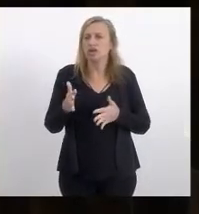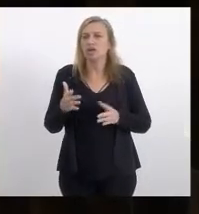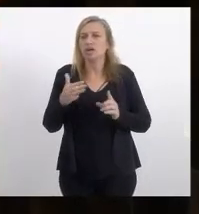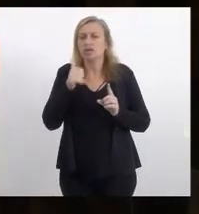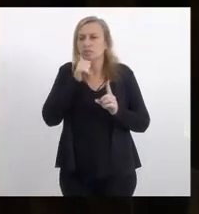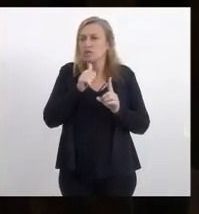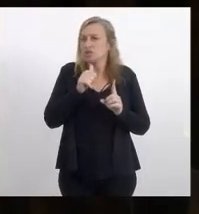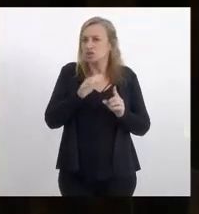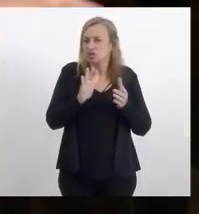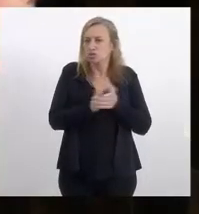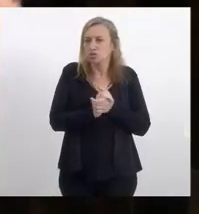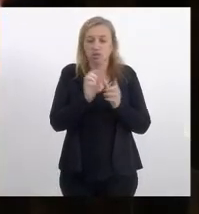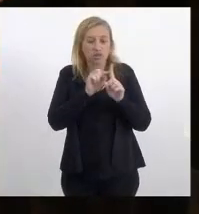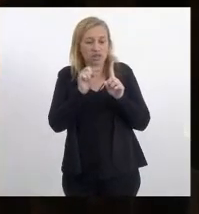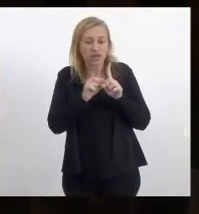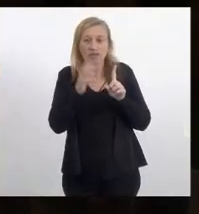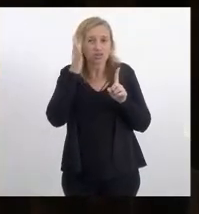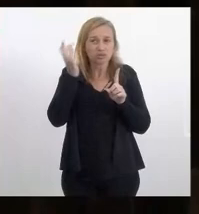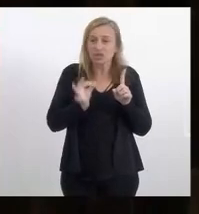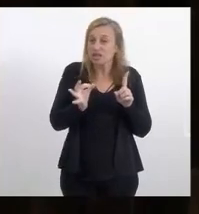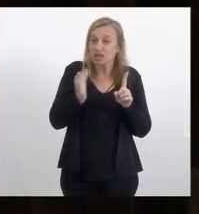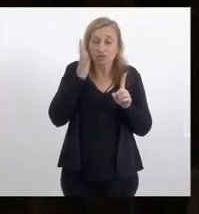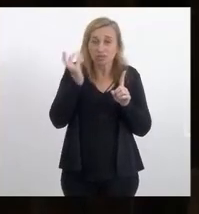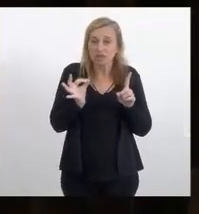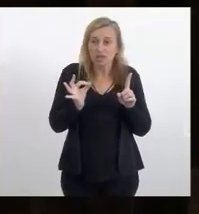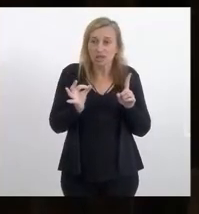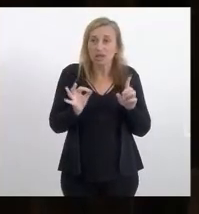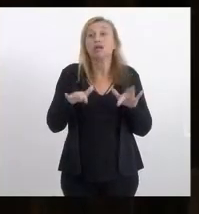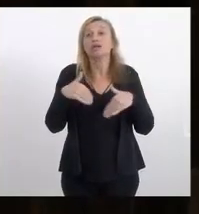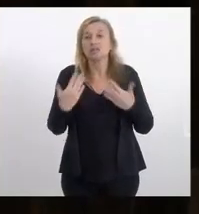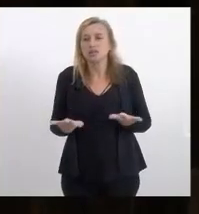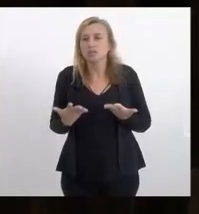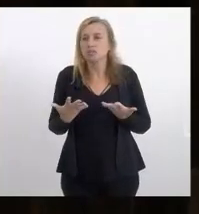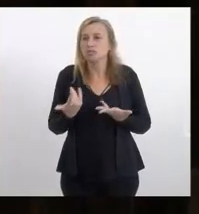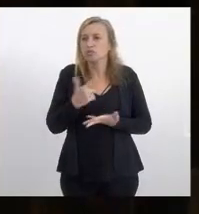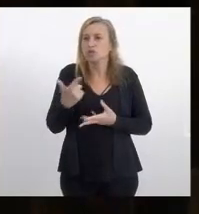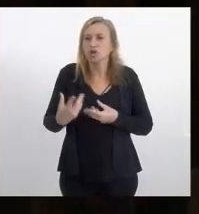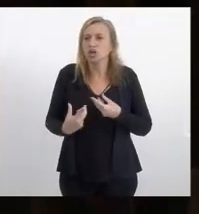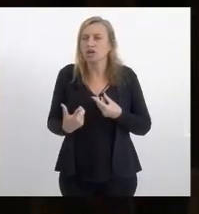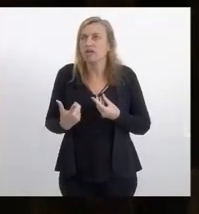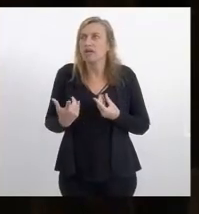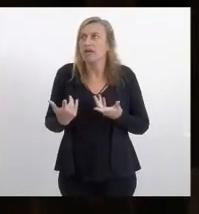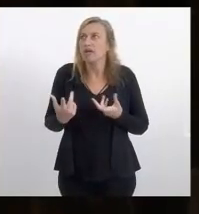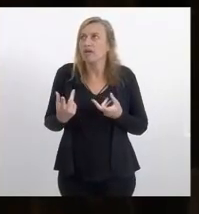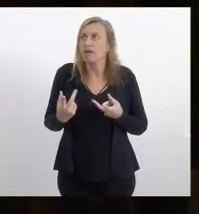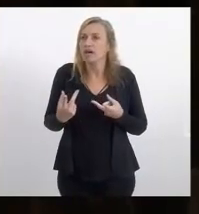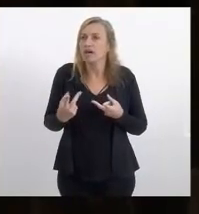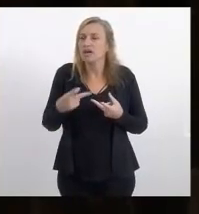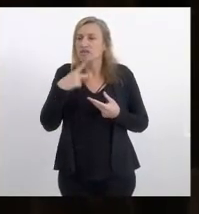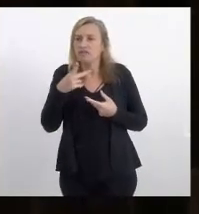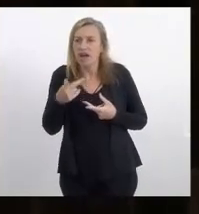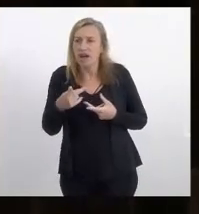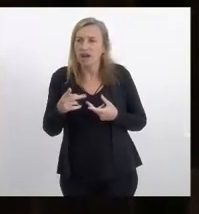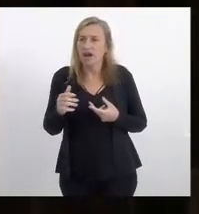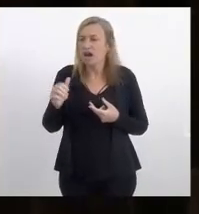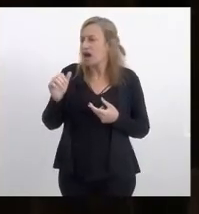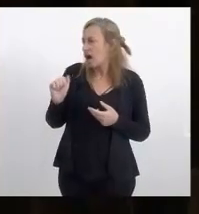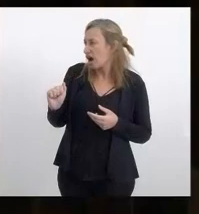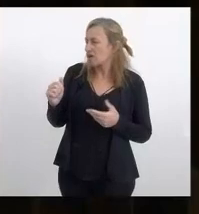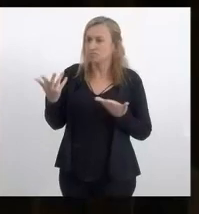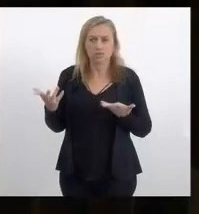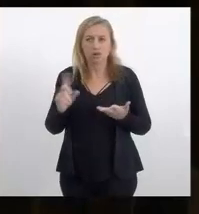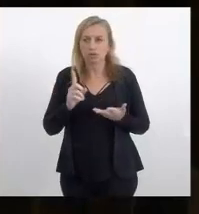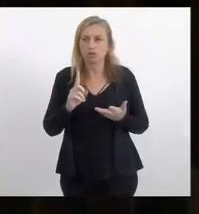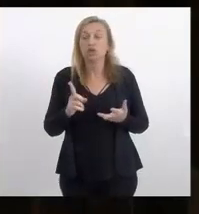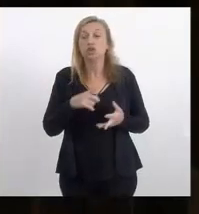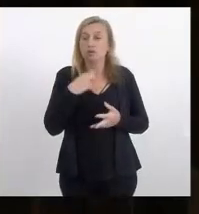está grávida eu não sei o Meus dois filhos eu não sei então não tem questão de falar aqui que a eu tô falando